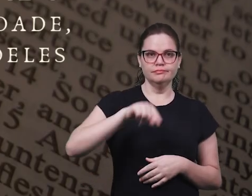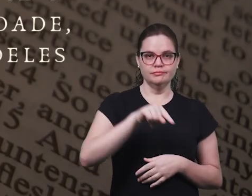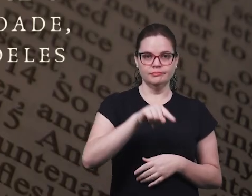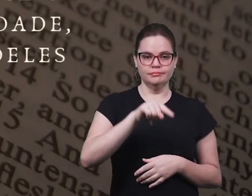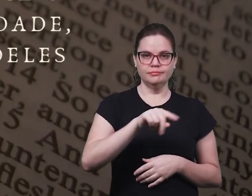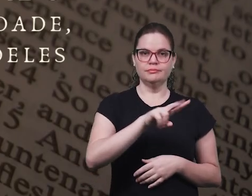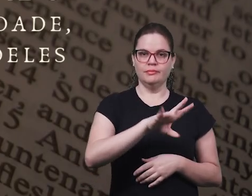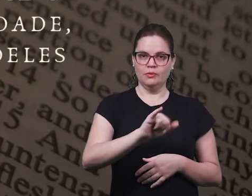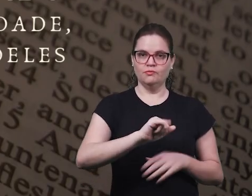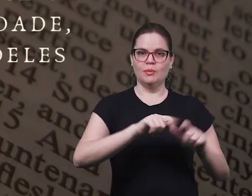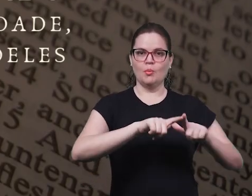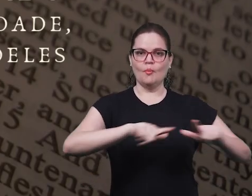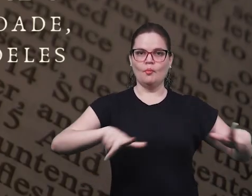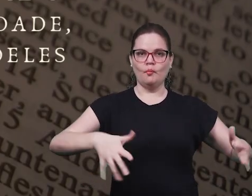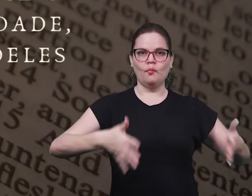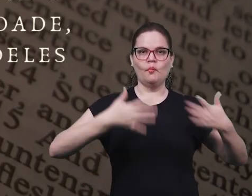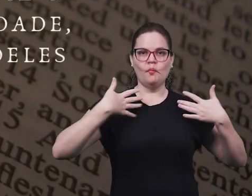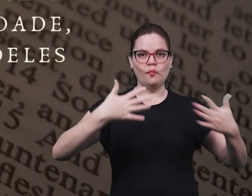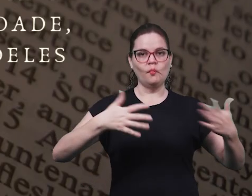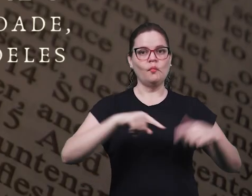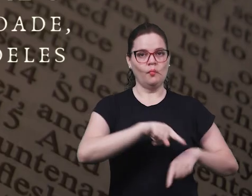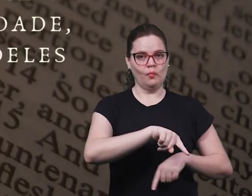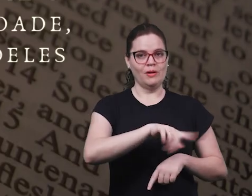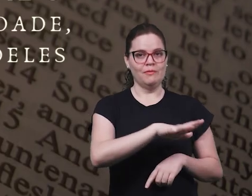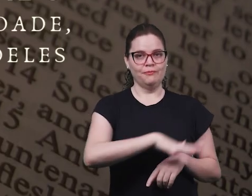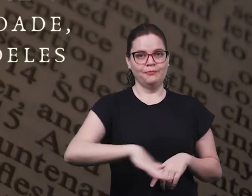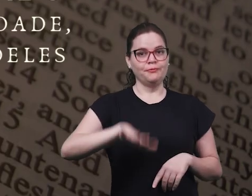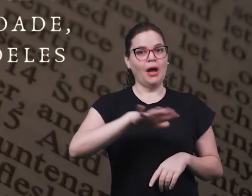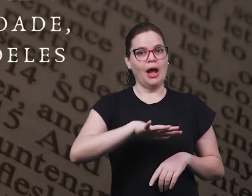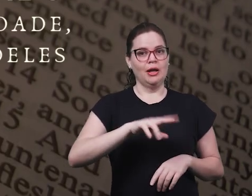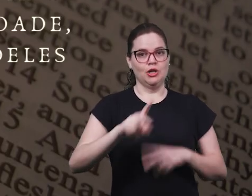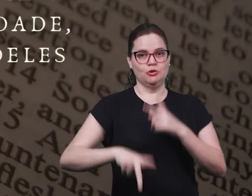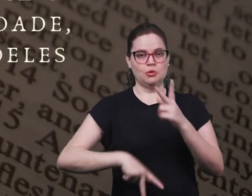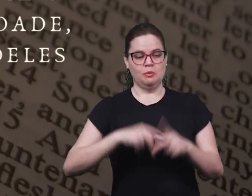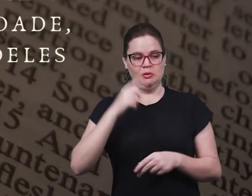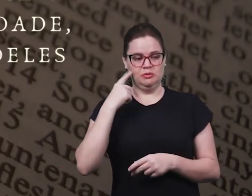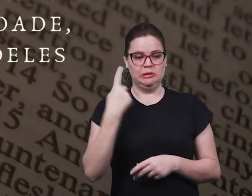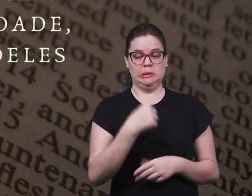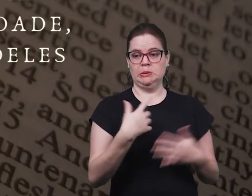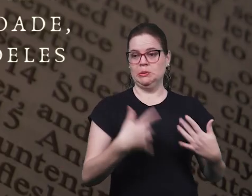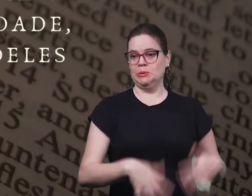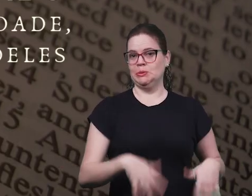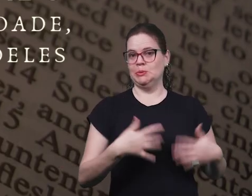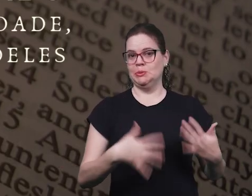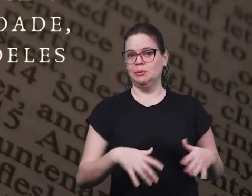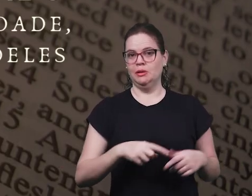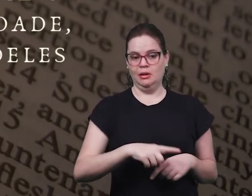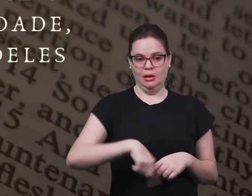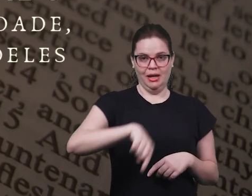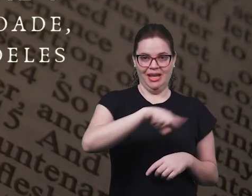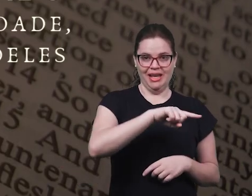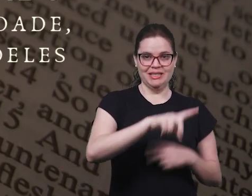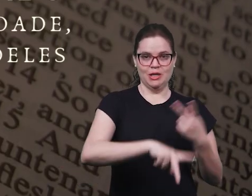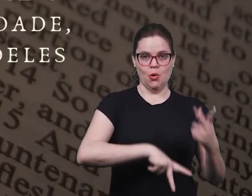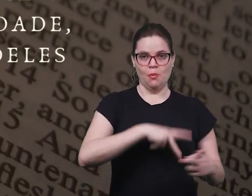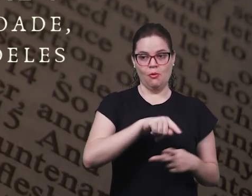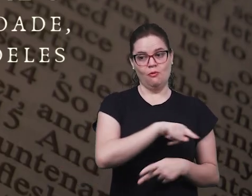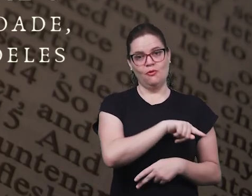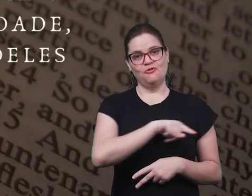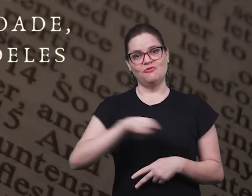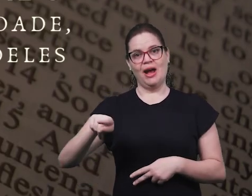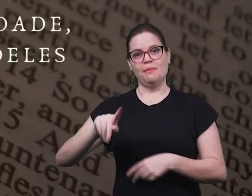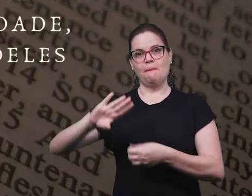um deserto e um espanto, e estas nações servirão ao rei de